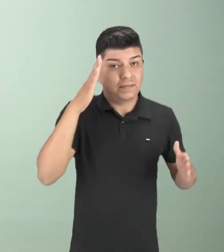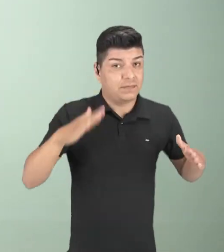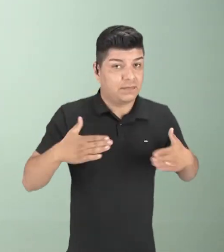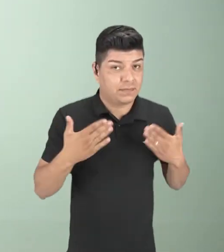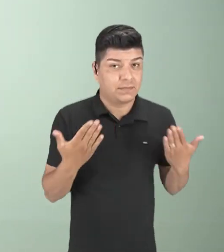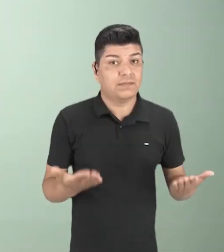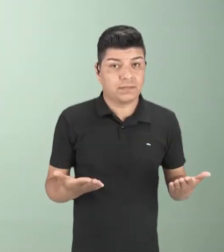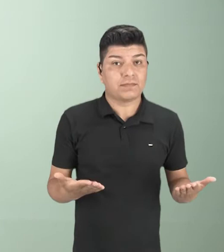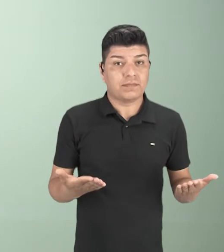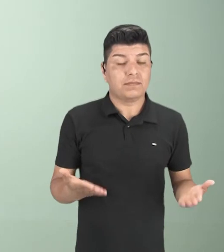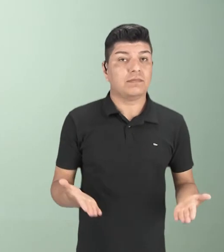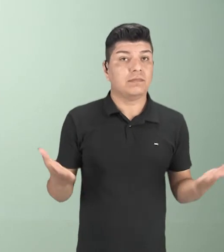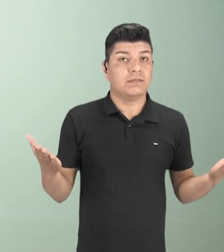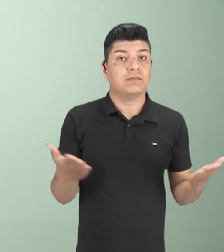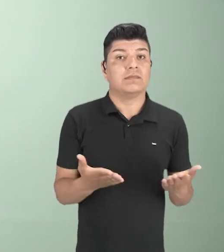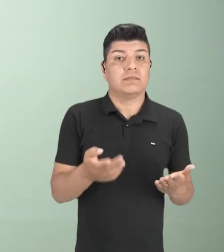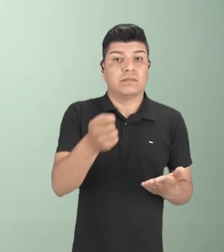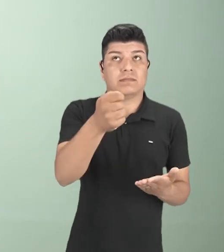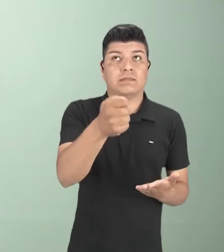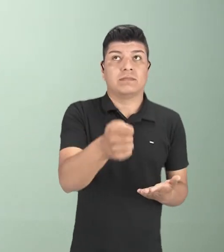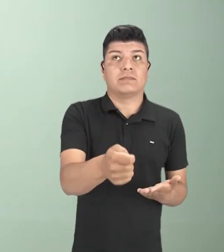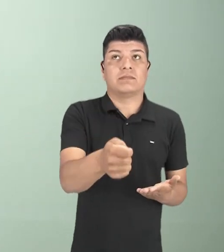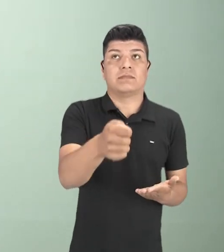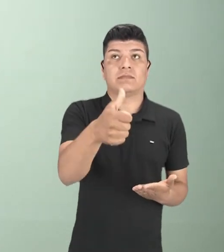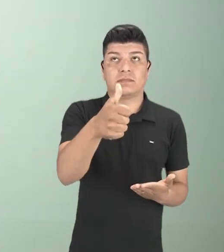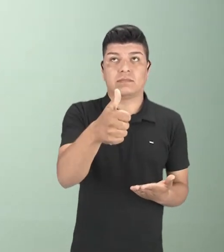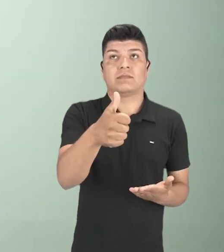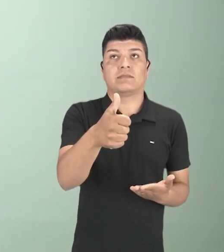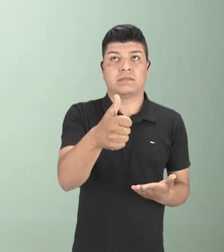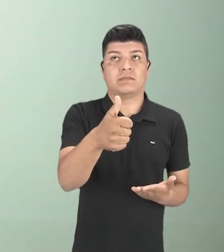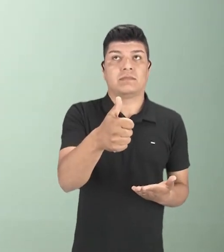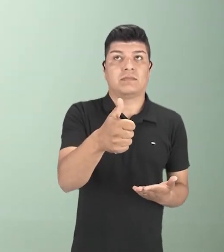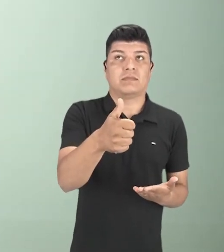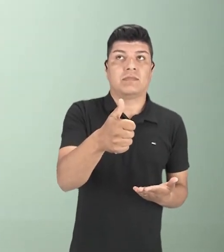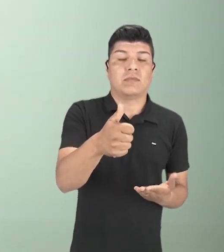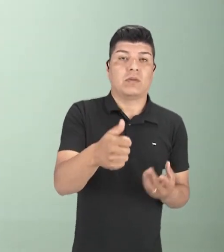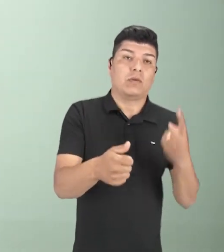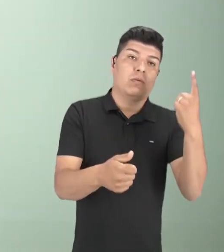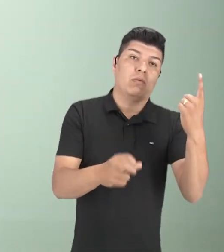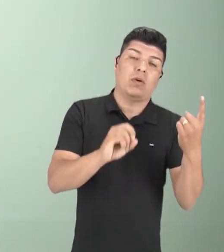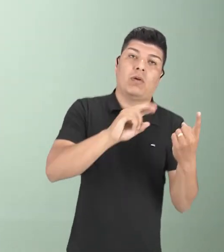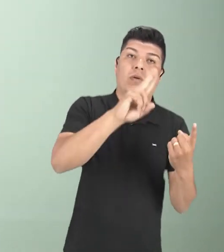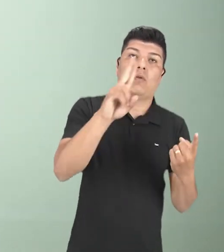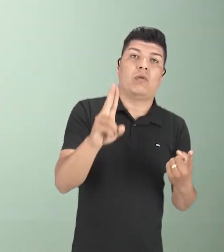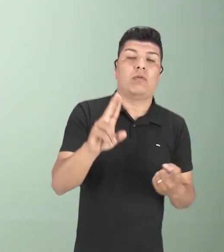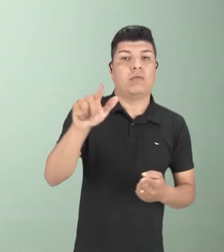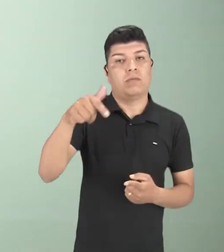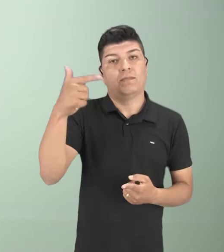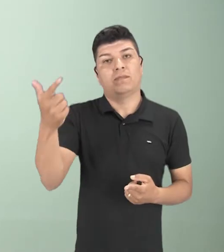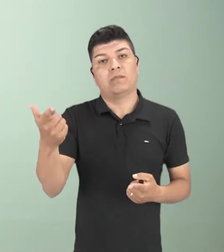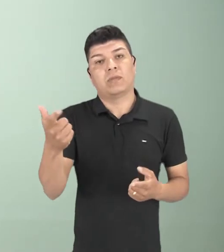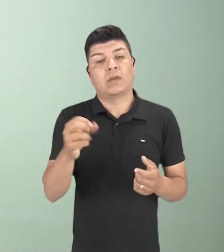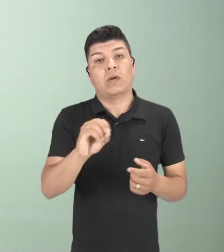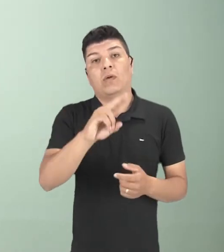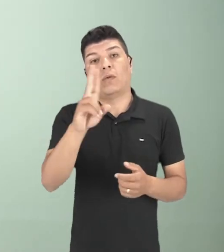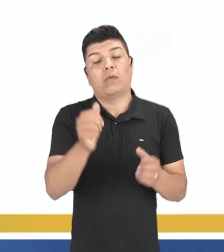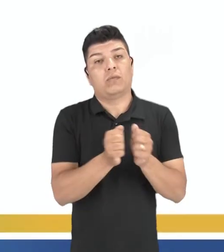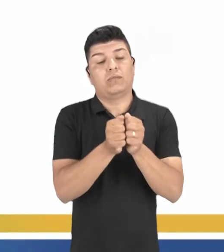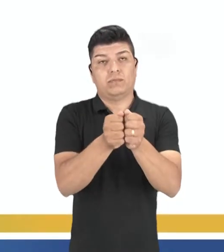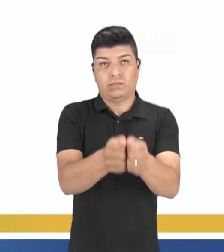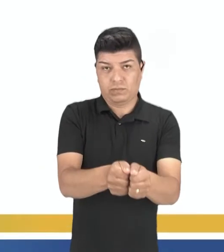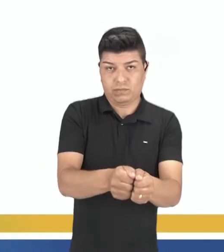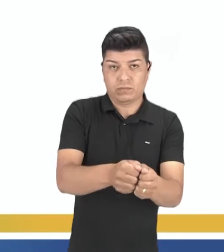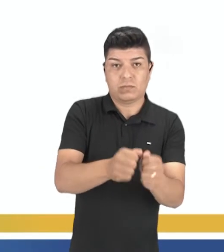de, nesse momento, de eu jogar essas moedas, ou uma depois da outra, ou as duas juntas, quais são as